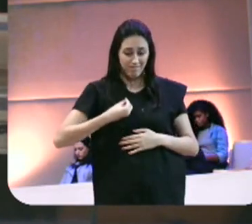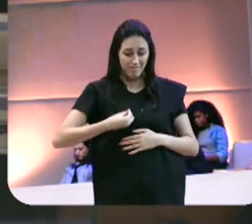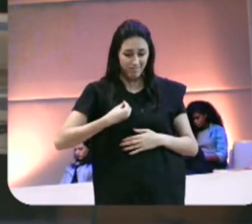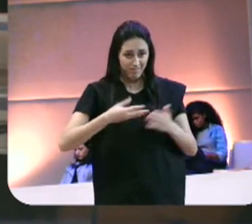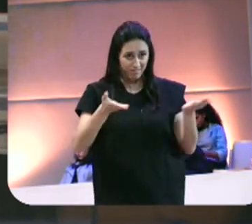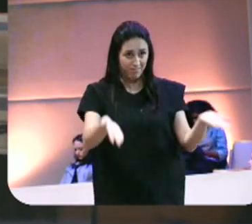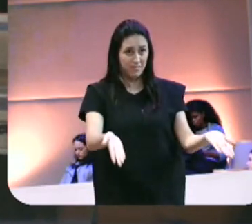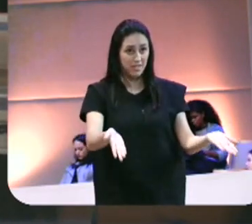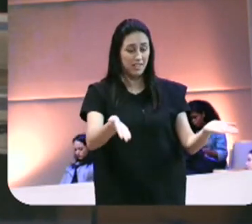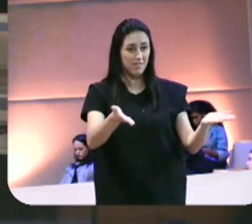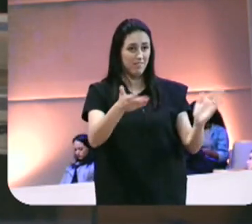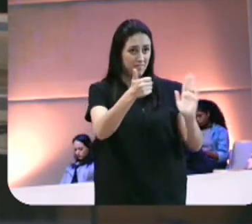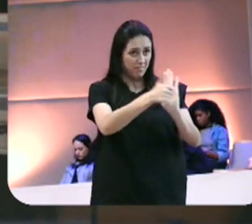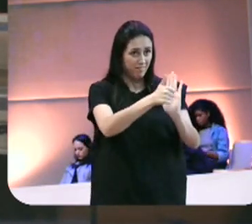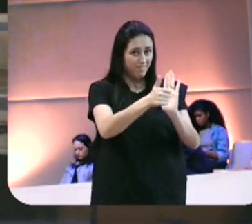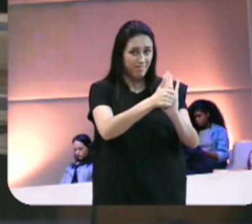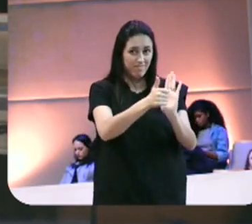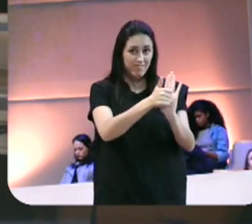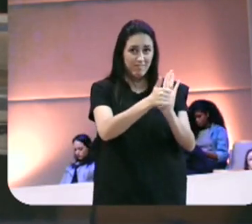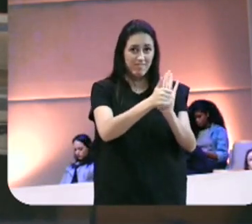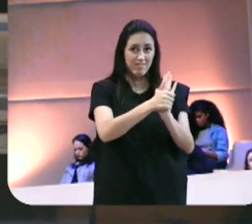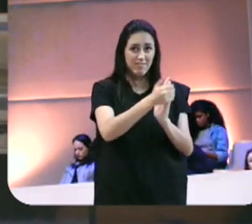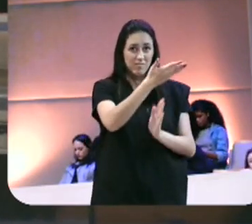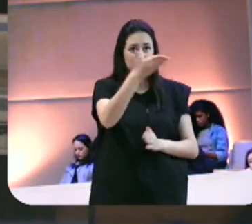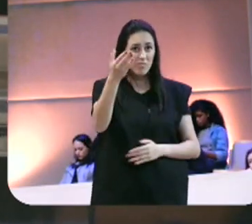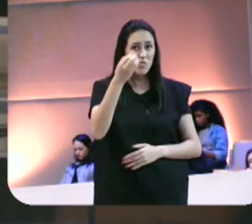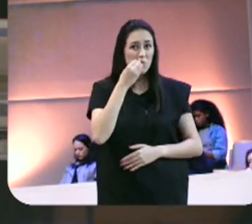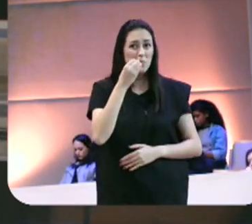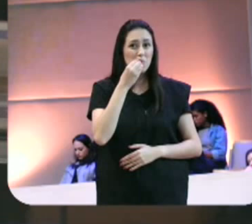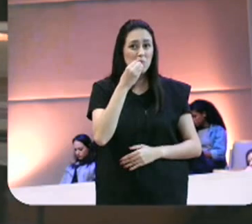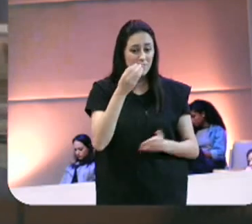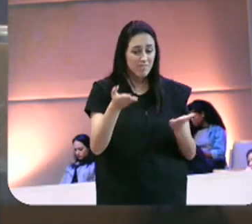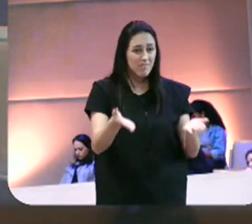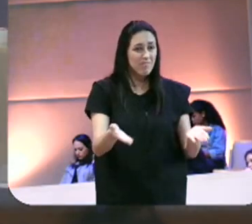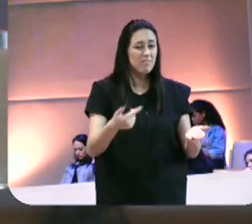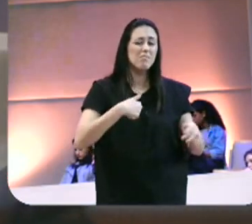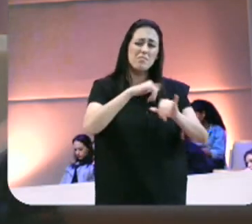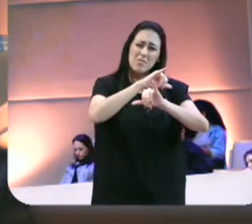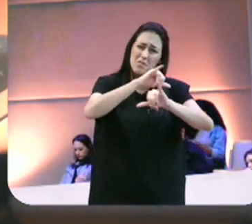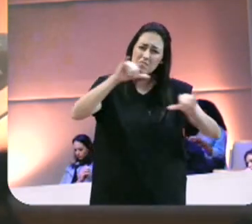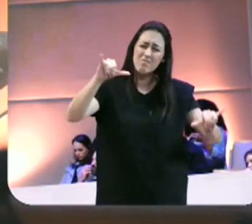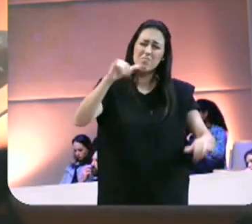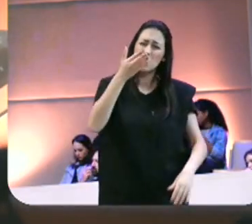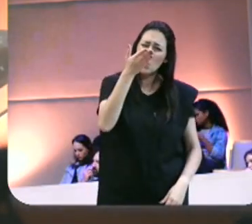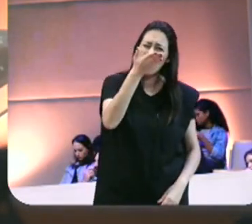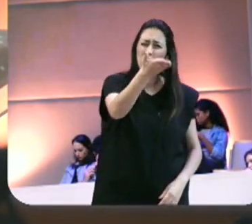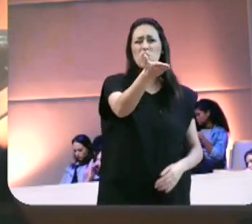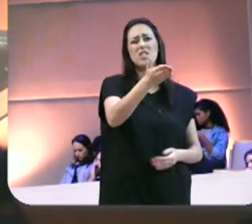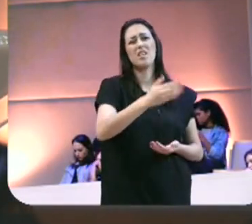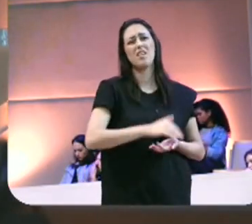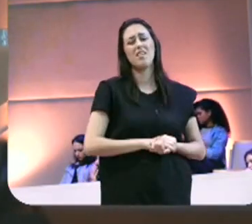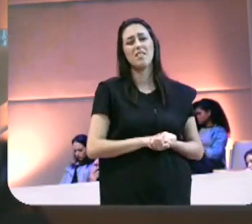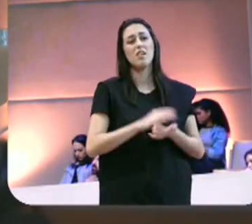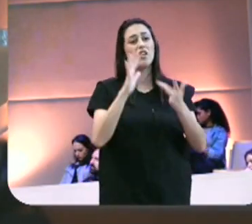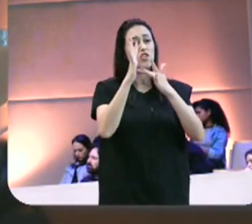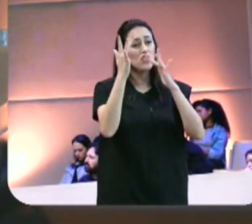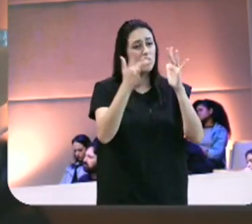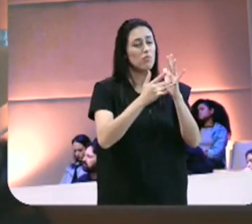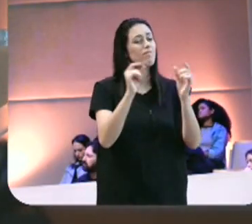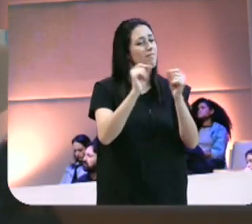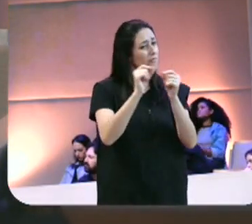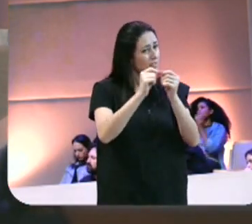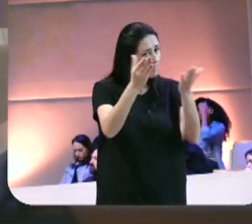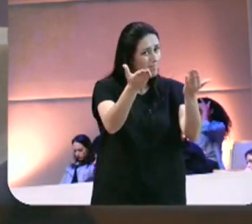aqui nessa igreja, está nos visitando e nunca ouviu essa mensagem, eu quero dizer que essa mensagem é para você. Jesus fez isso por